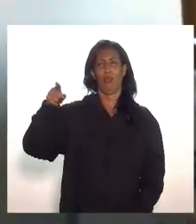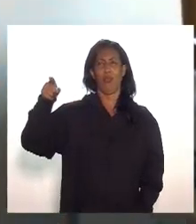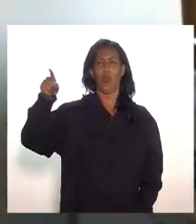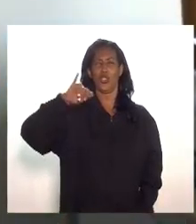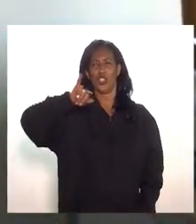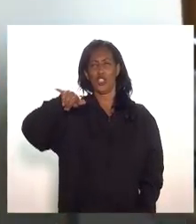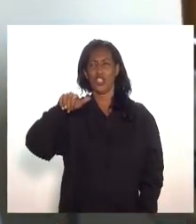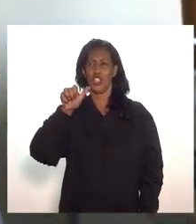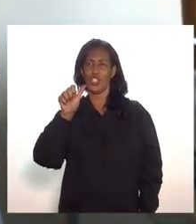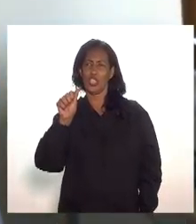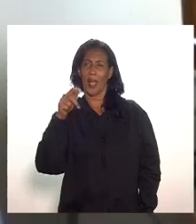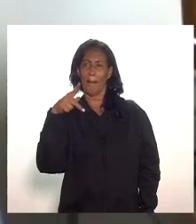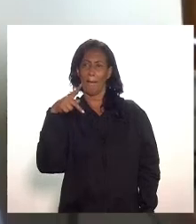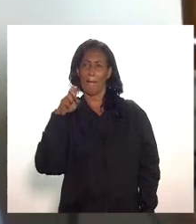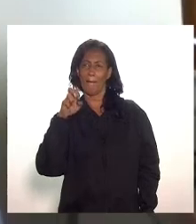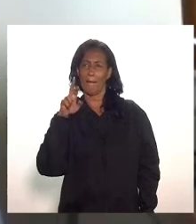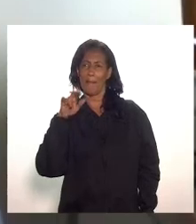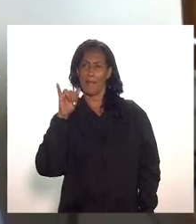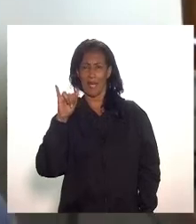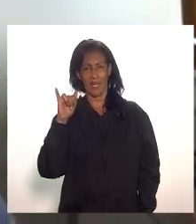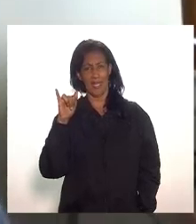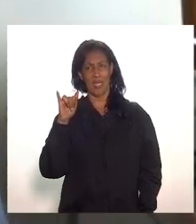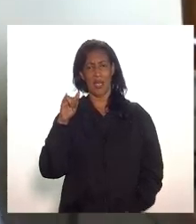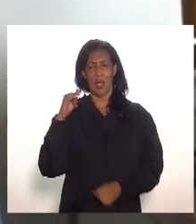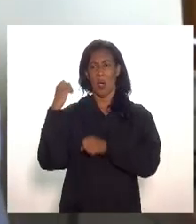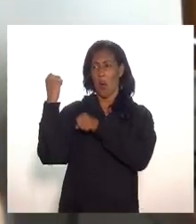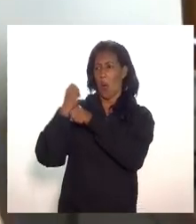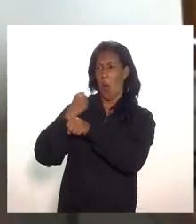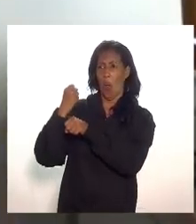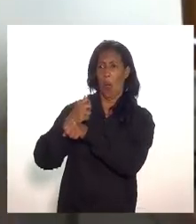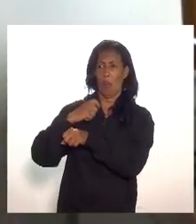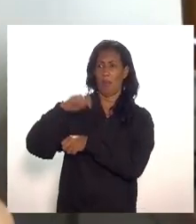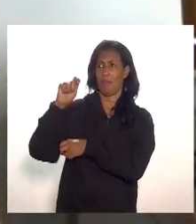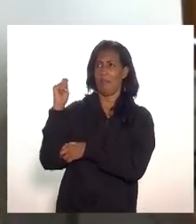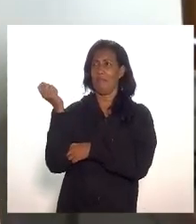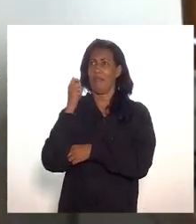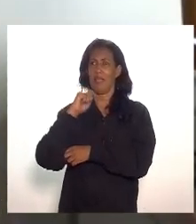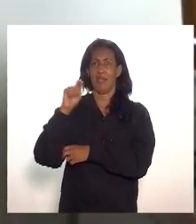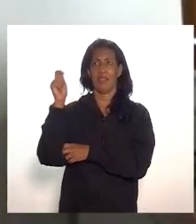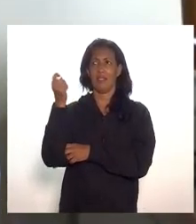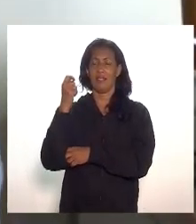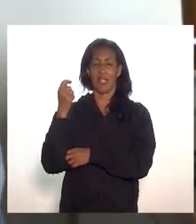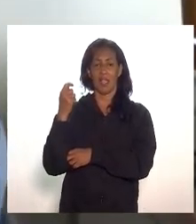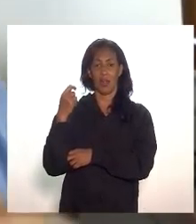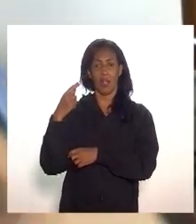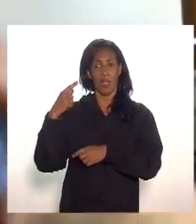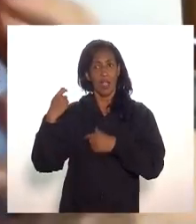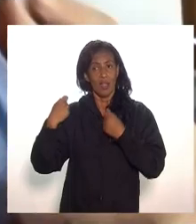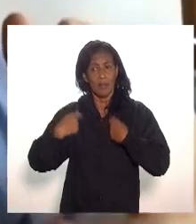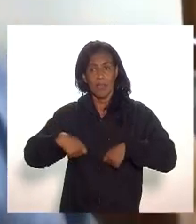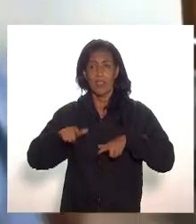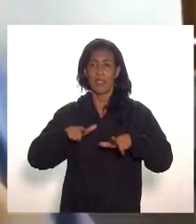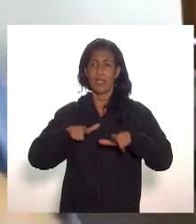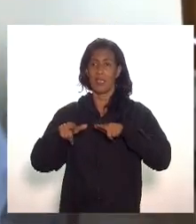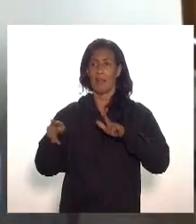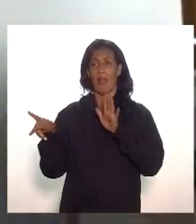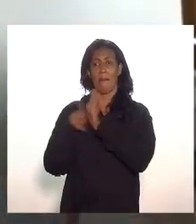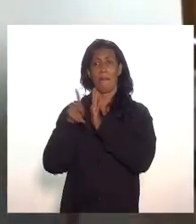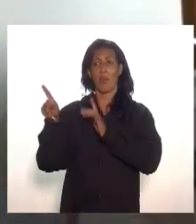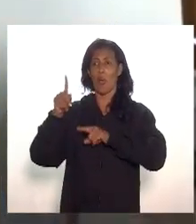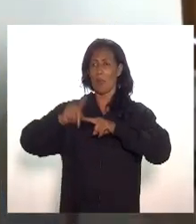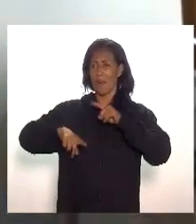Japeri. E um carpinteiro, um pedreiro, ele precisa trabalhar com o equipamento próprio dele, então ele traz muito